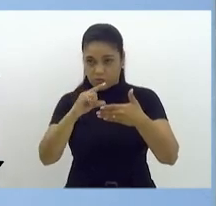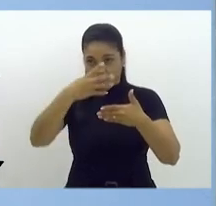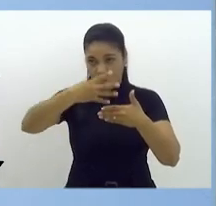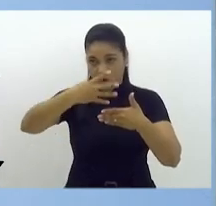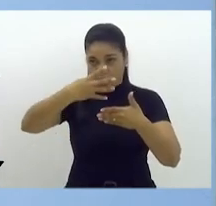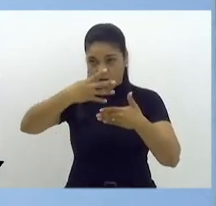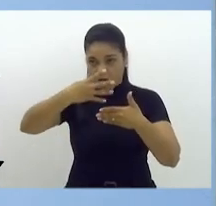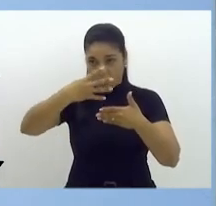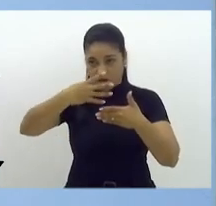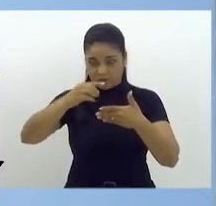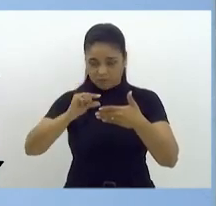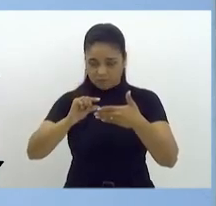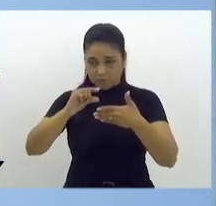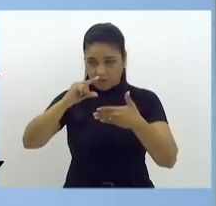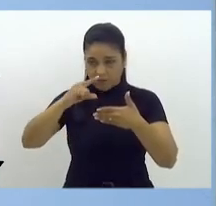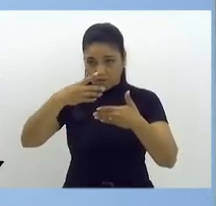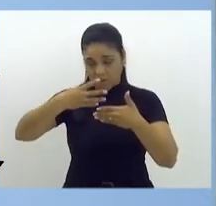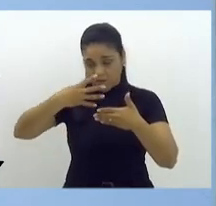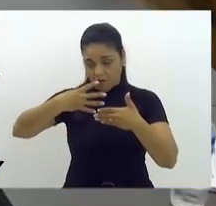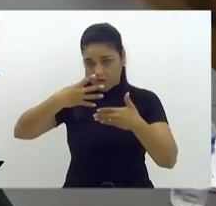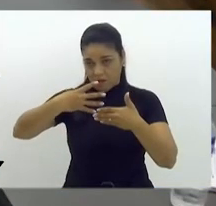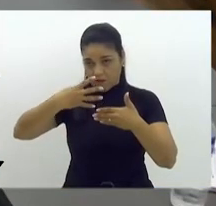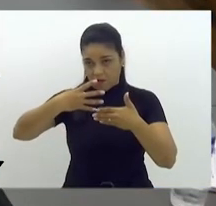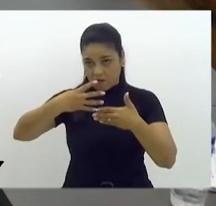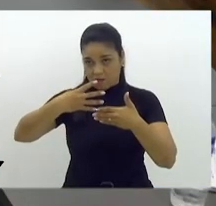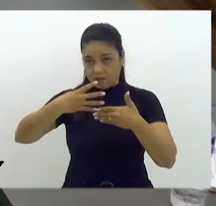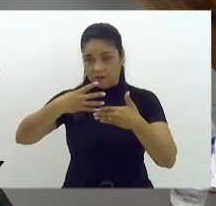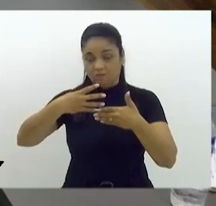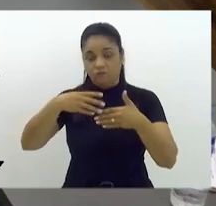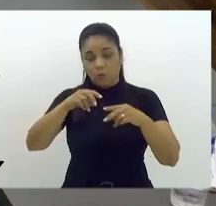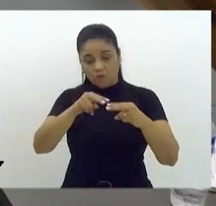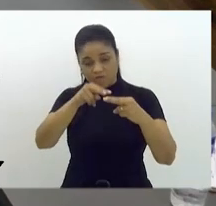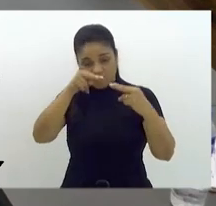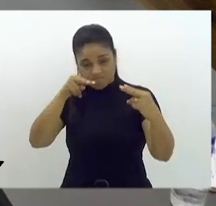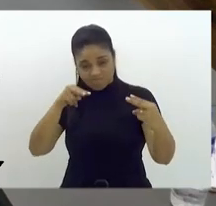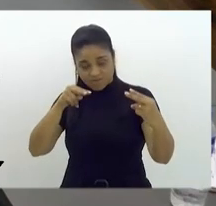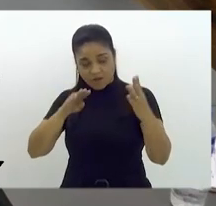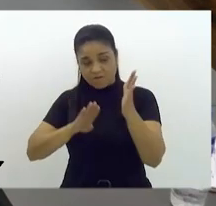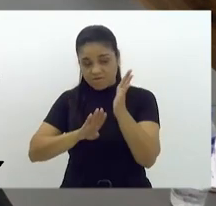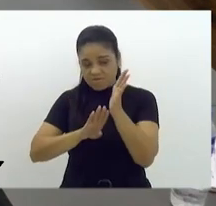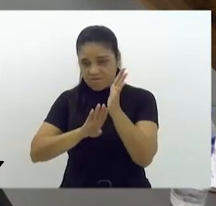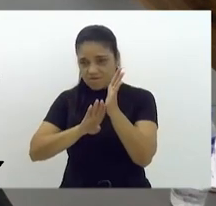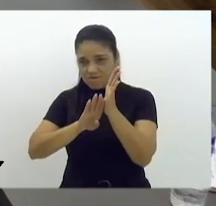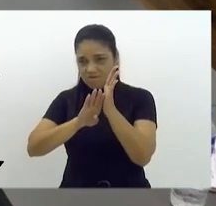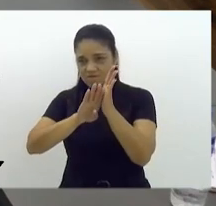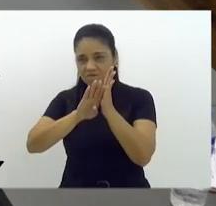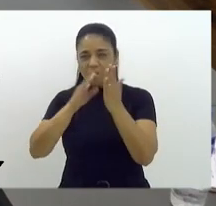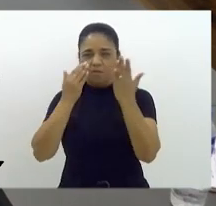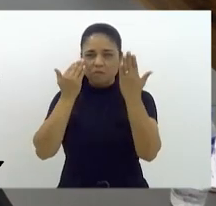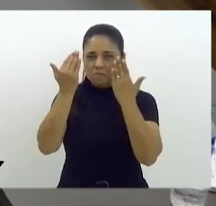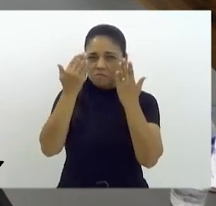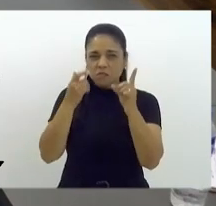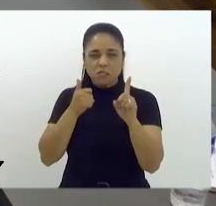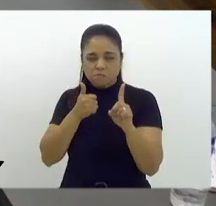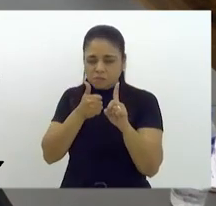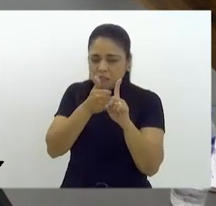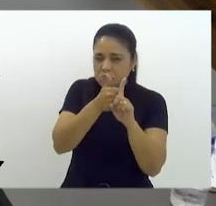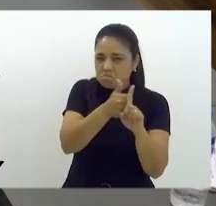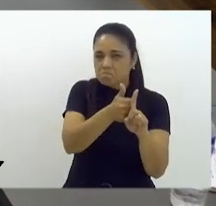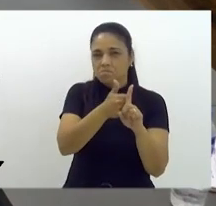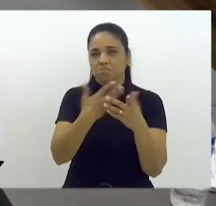já passa da penúltima posição para antepenúltima então o ambiente virtual vai crescendo a violência psicológica ameaça perseguição